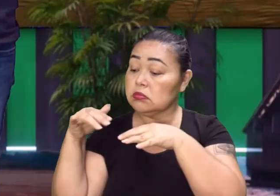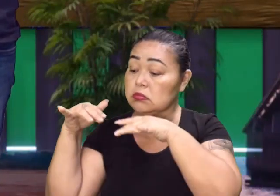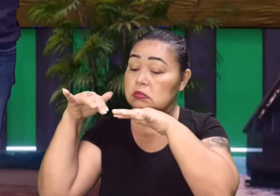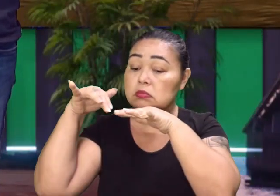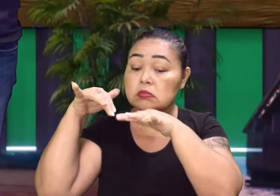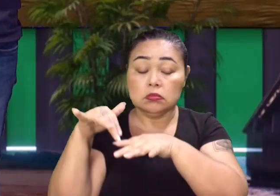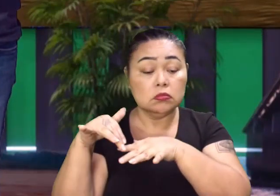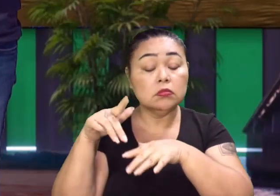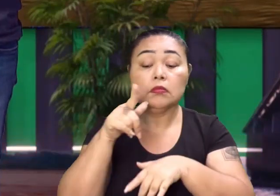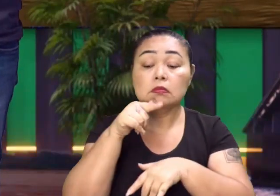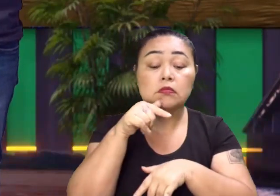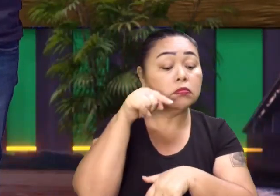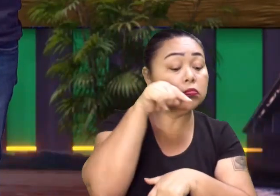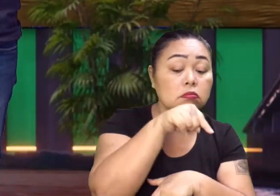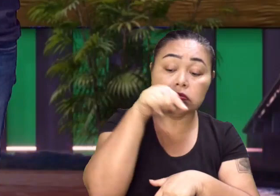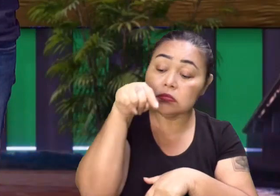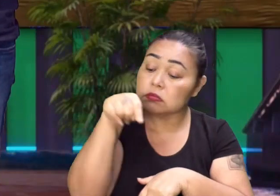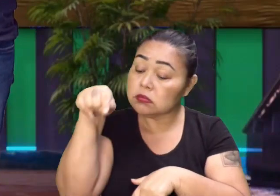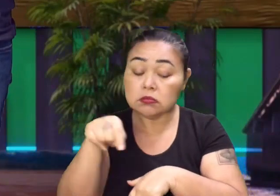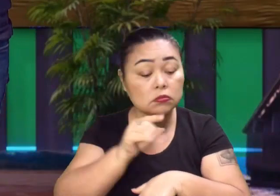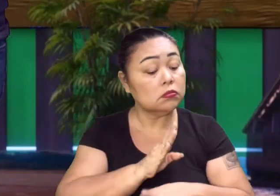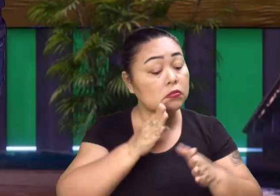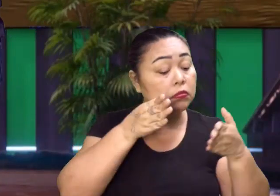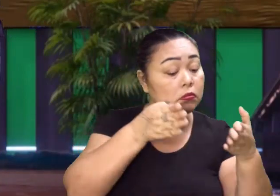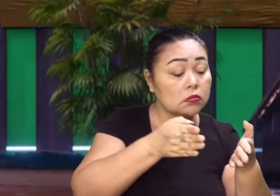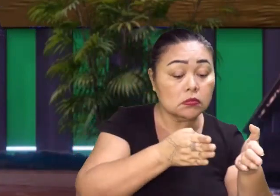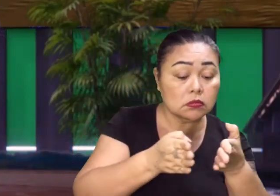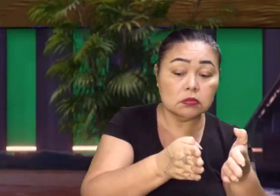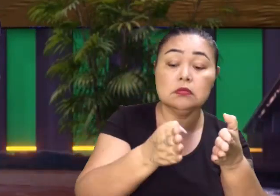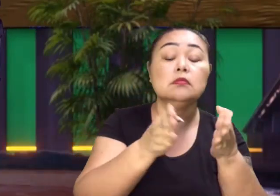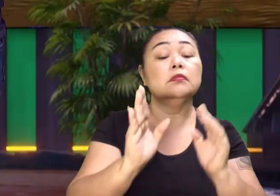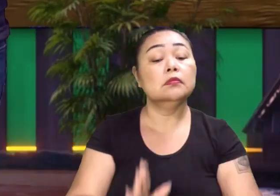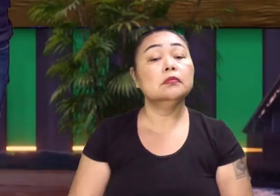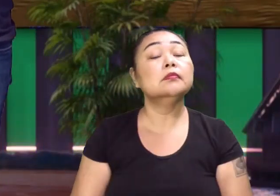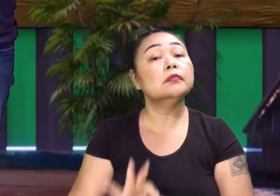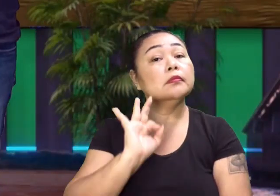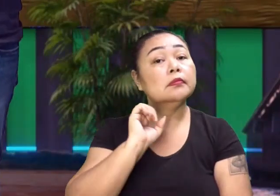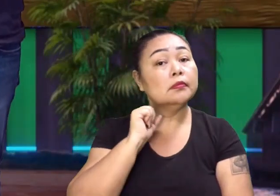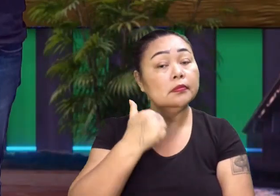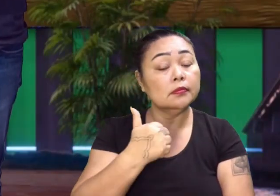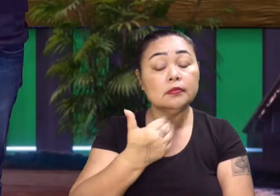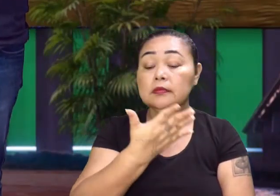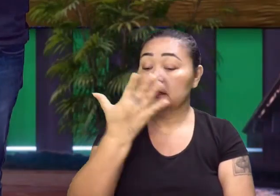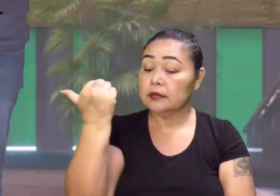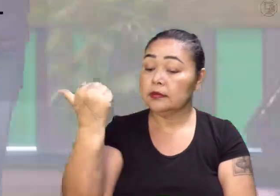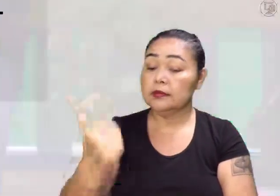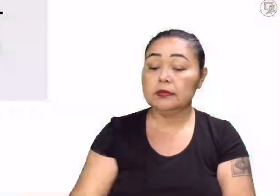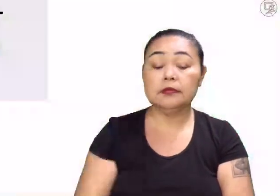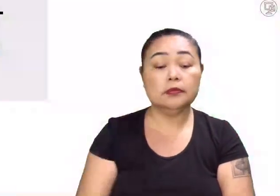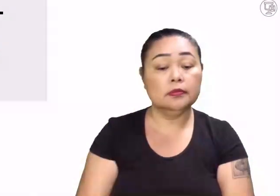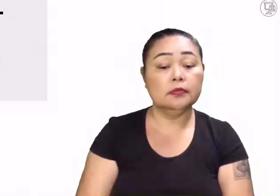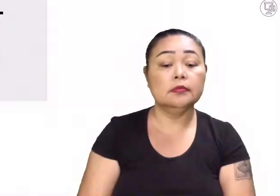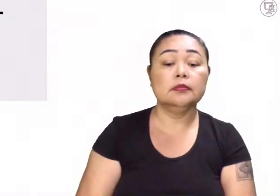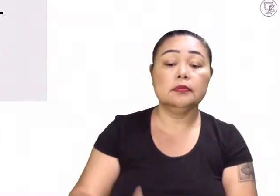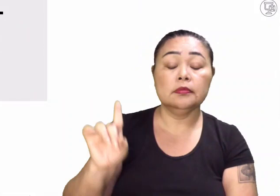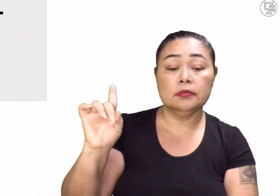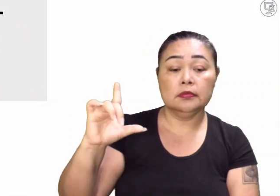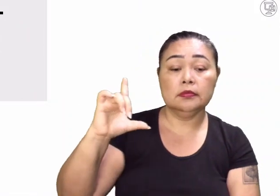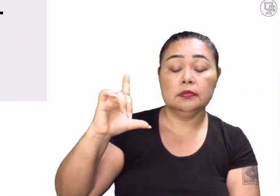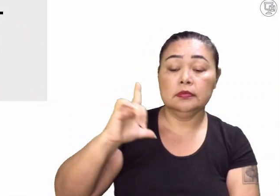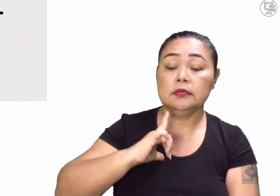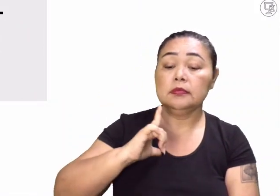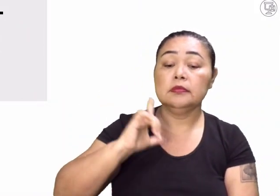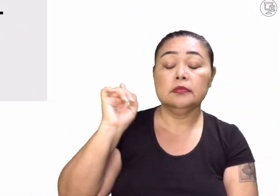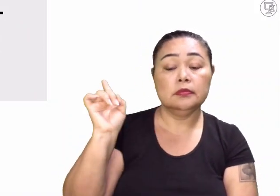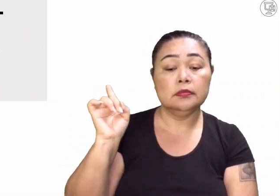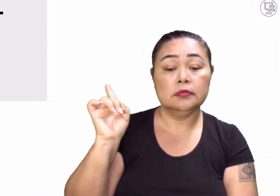das águas daquele determinado rio. Beleza? Vamos lá no quadro. Então, nós temos